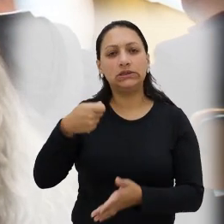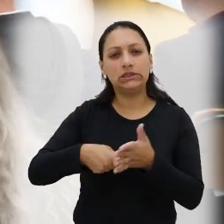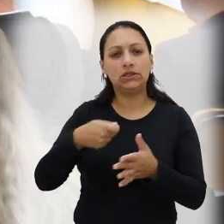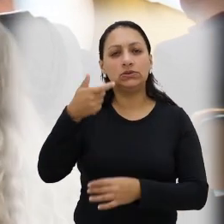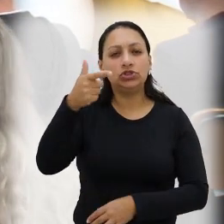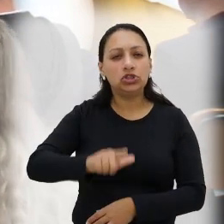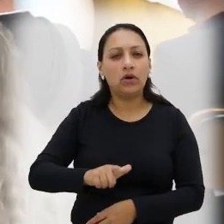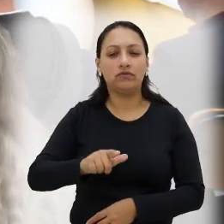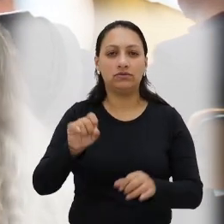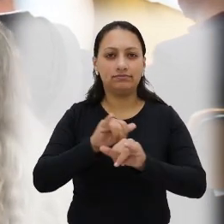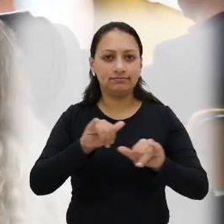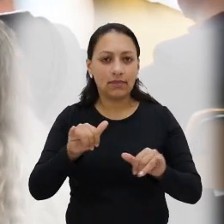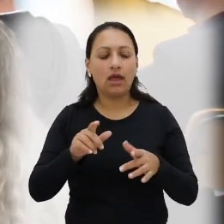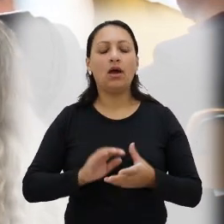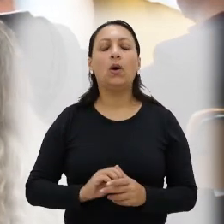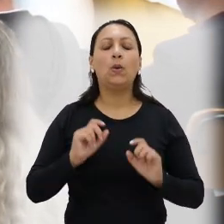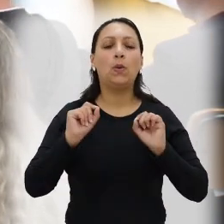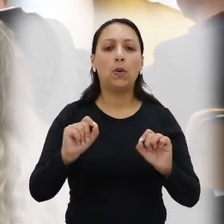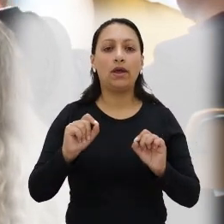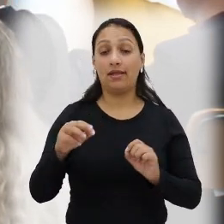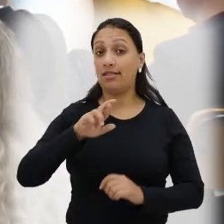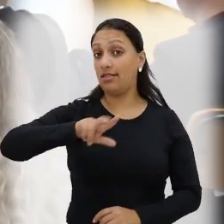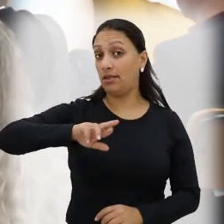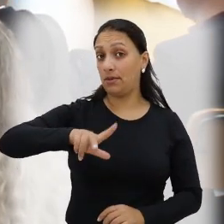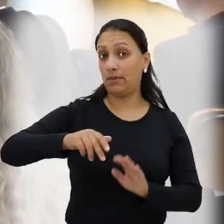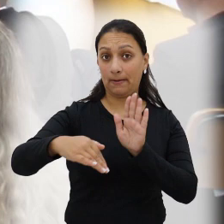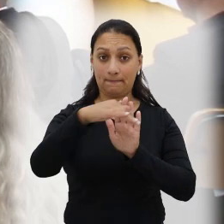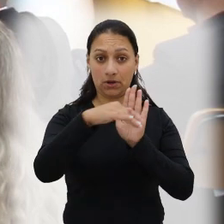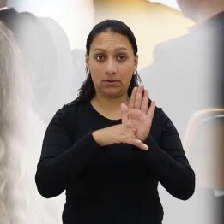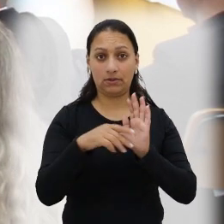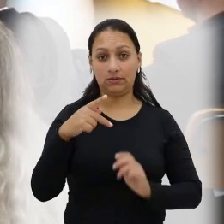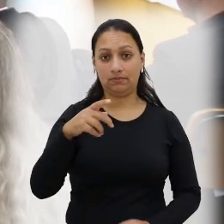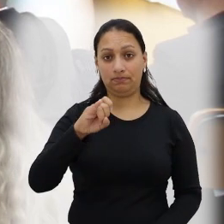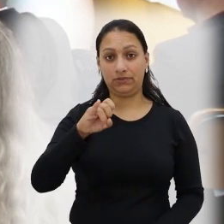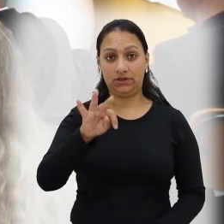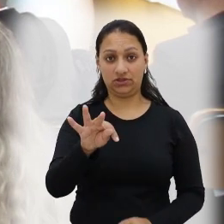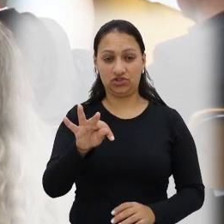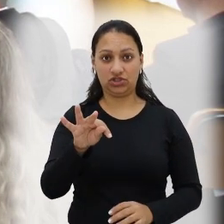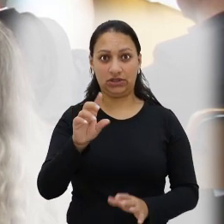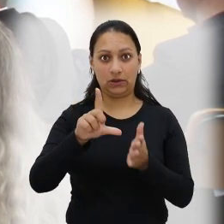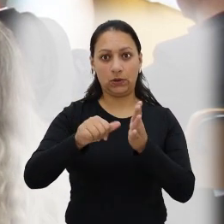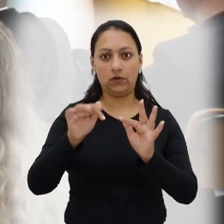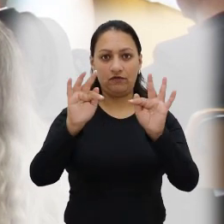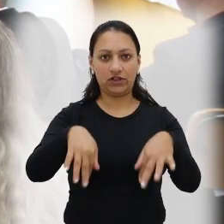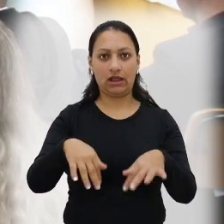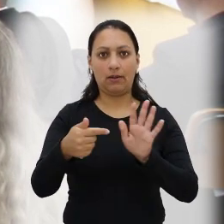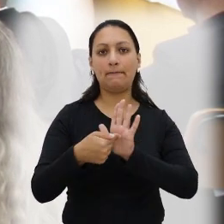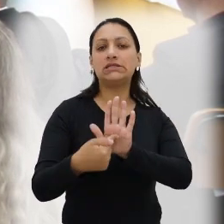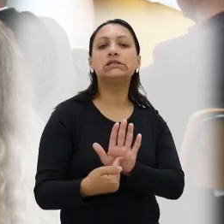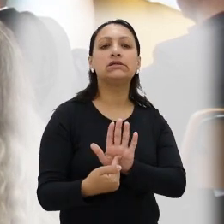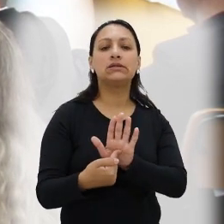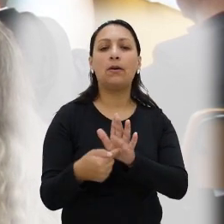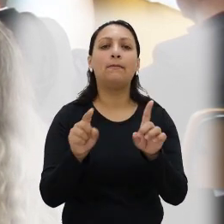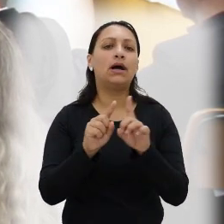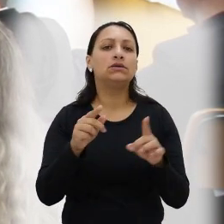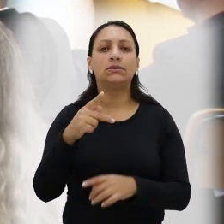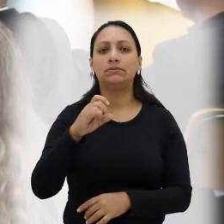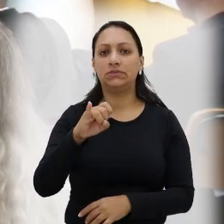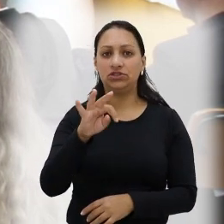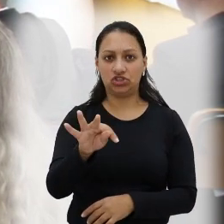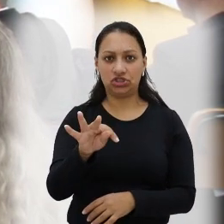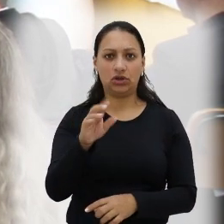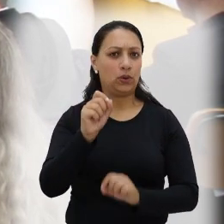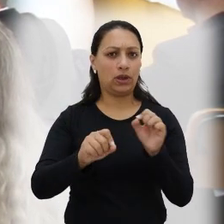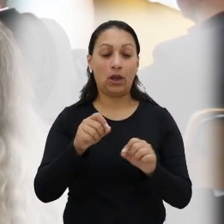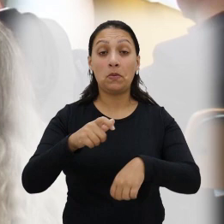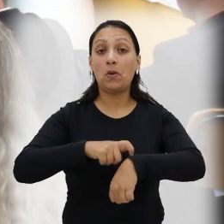Este não é um programa, né, de pitch ao final. O pitch ao final é um momento. O